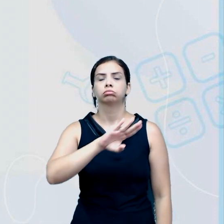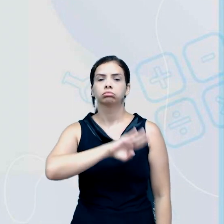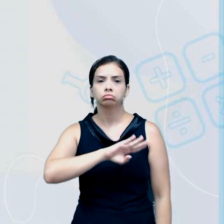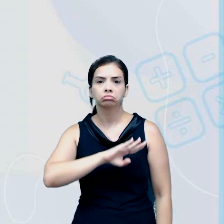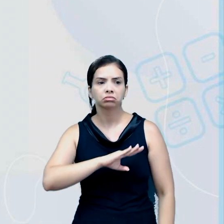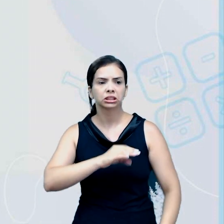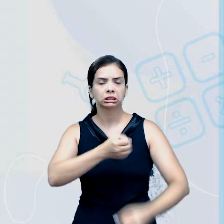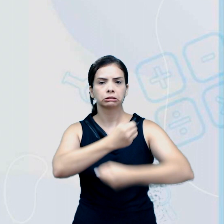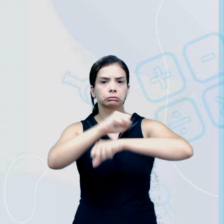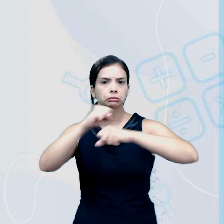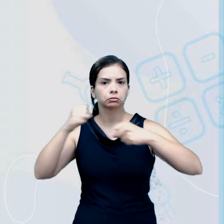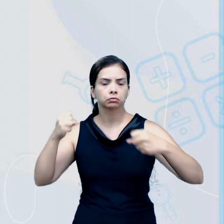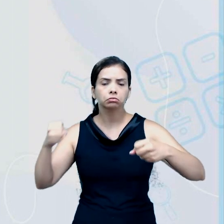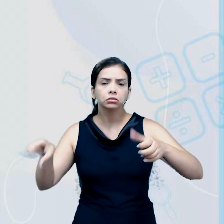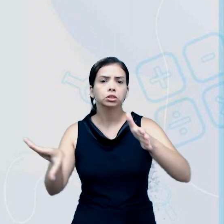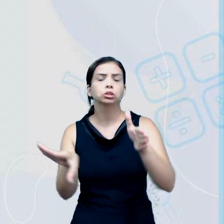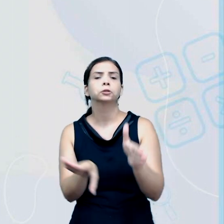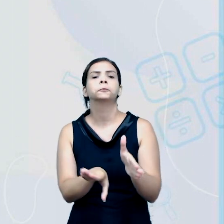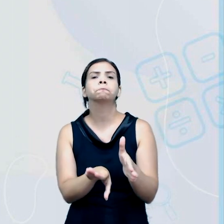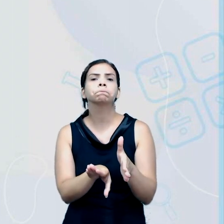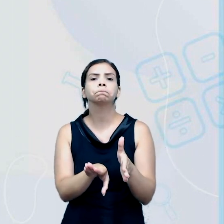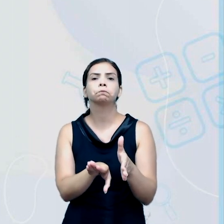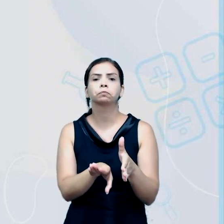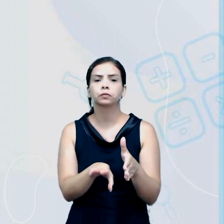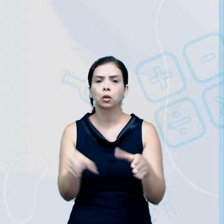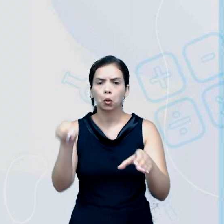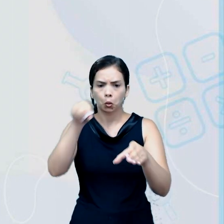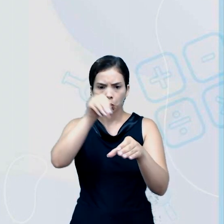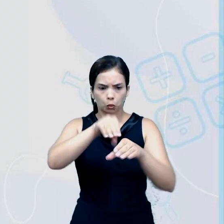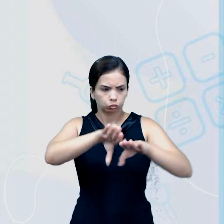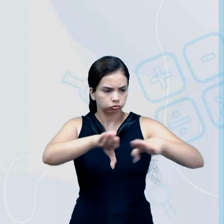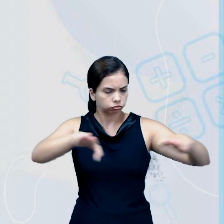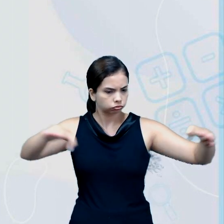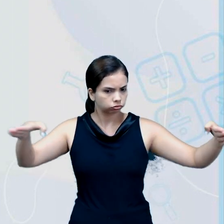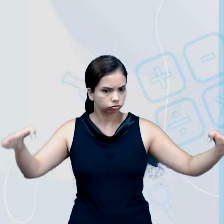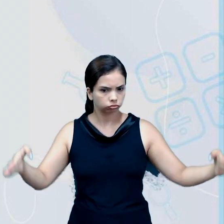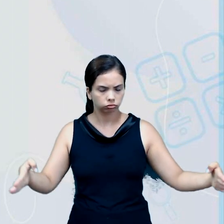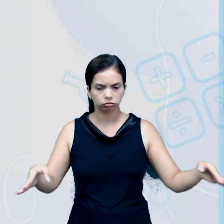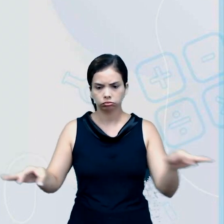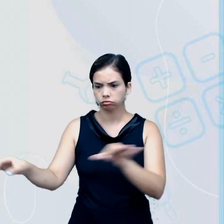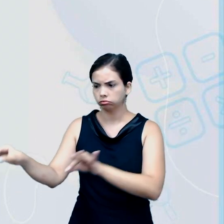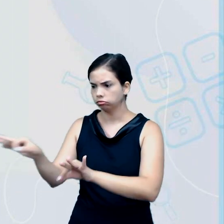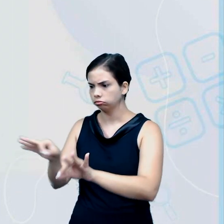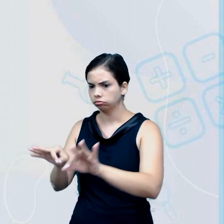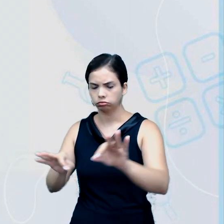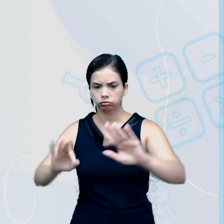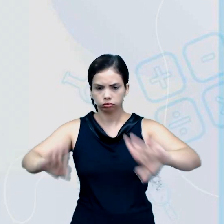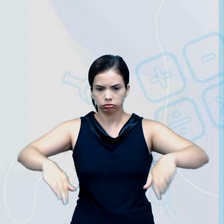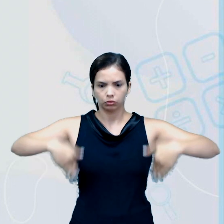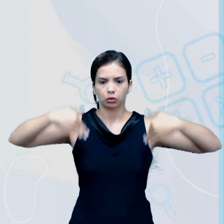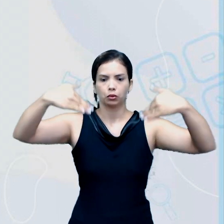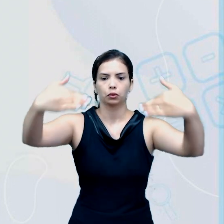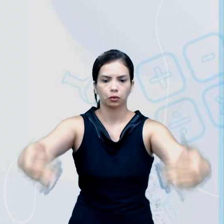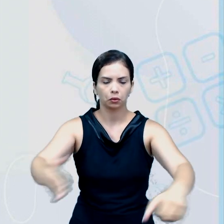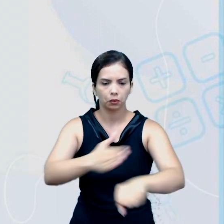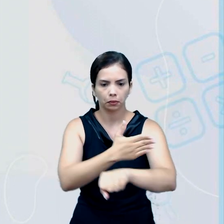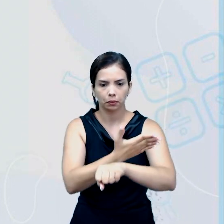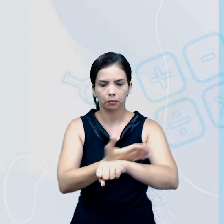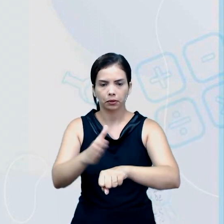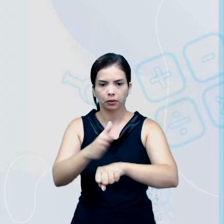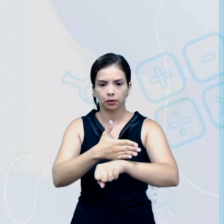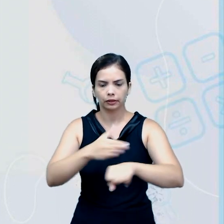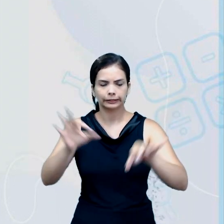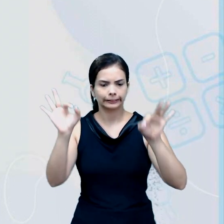enorme ela chegou lá colocou a mesa montou né o ronco a toalha branca tudo